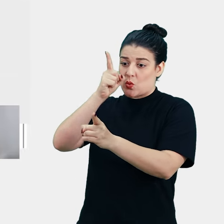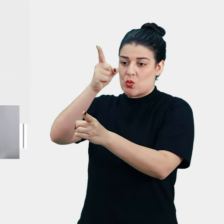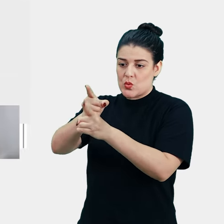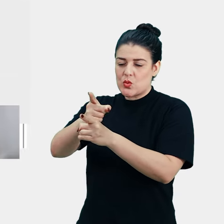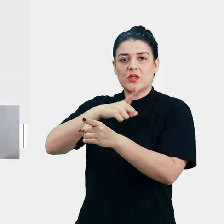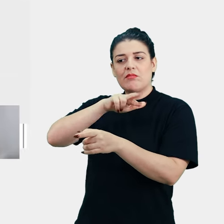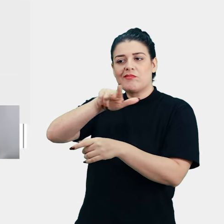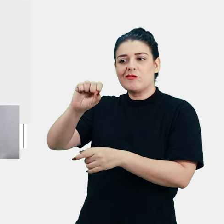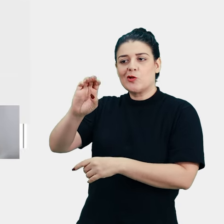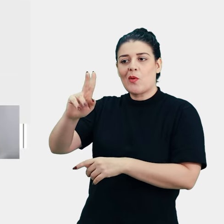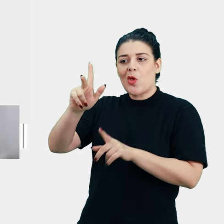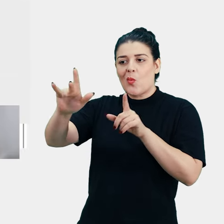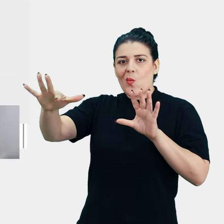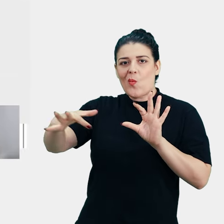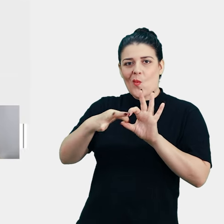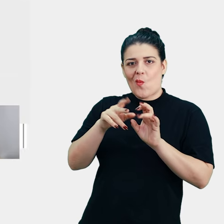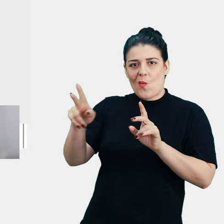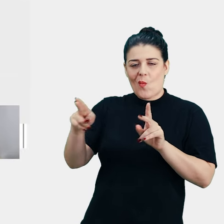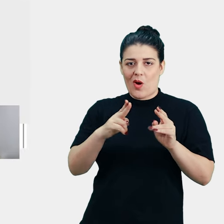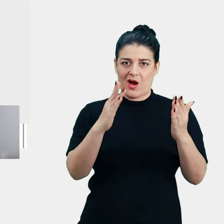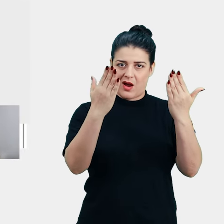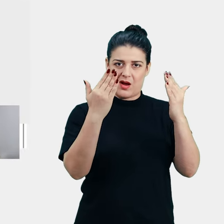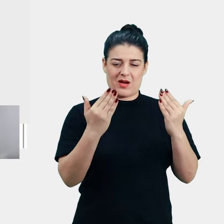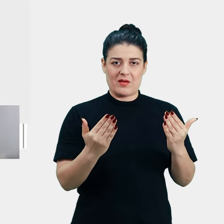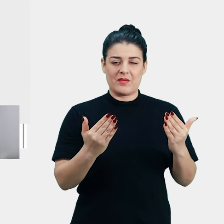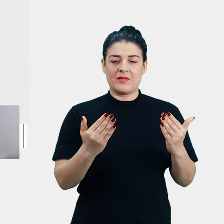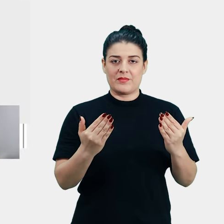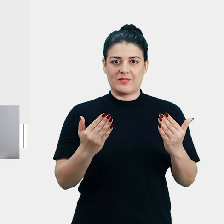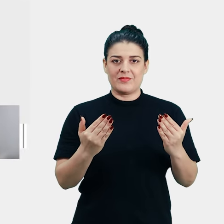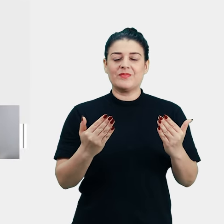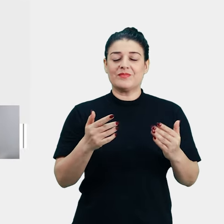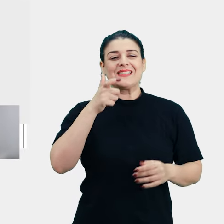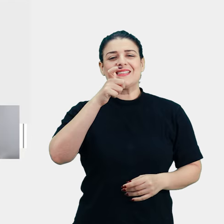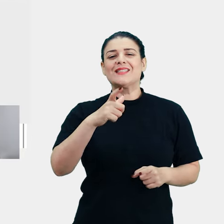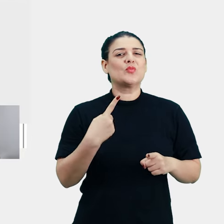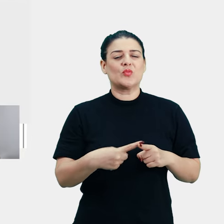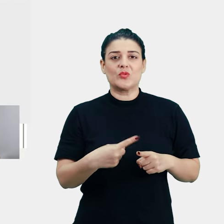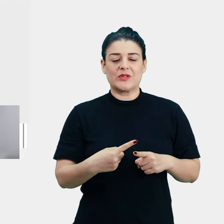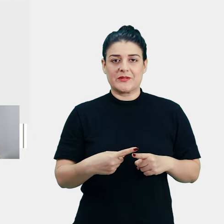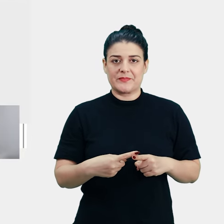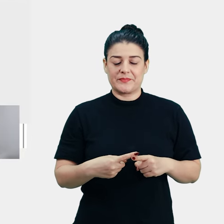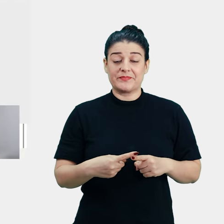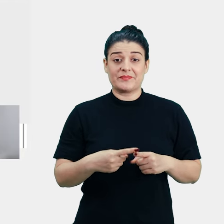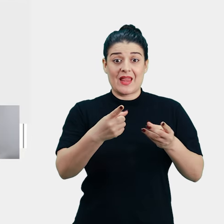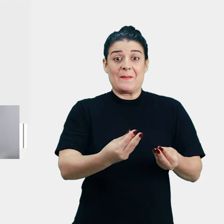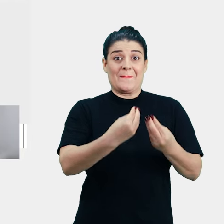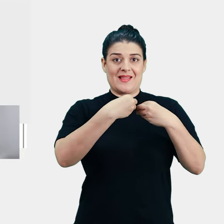várias substâncias com essa fórmula molecular. E é interessante porque ele te